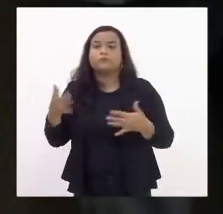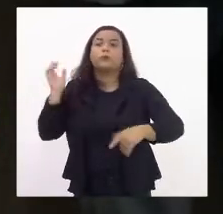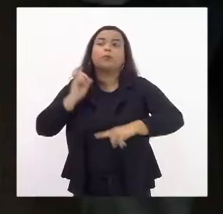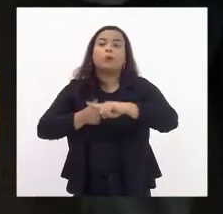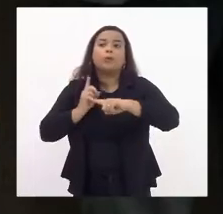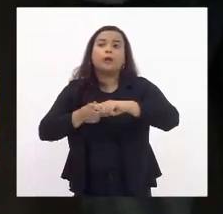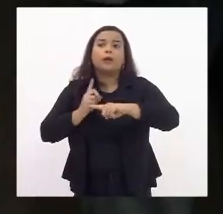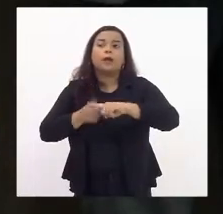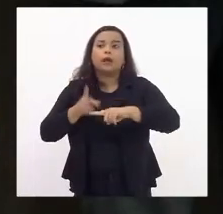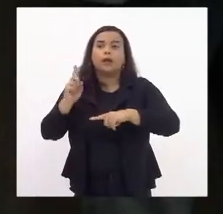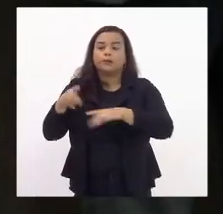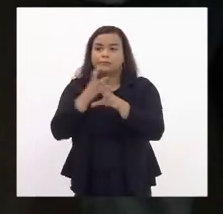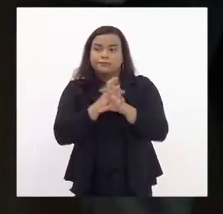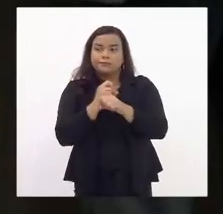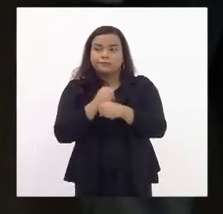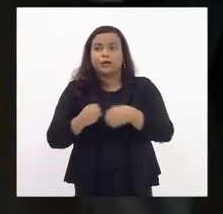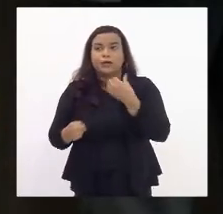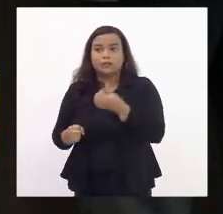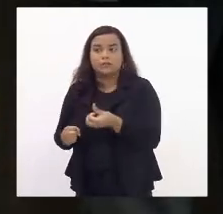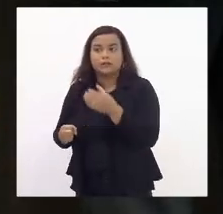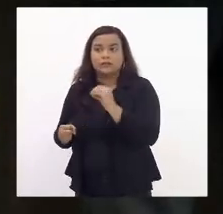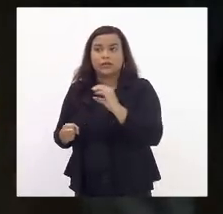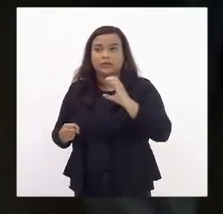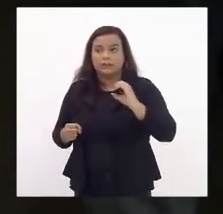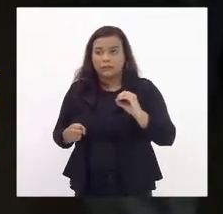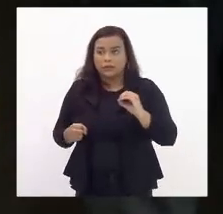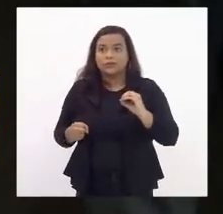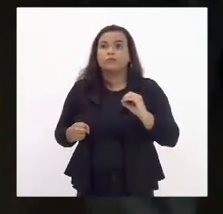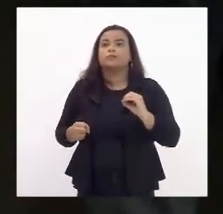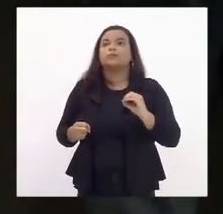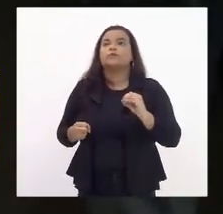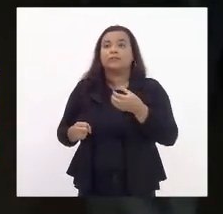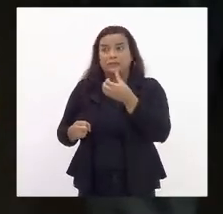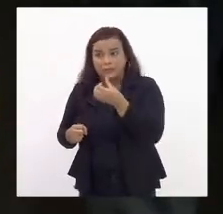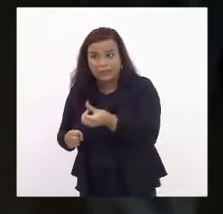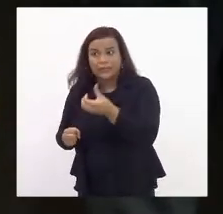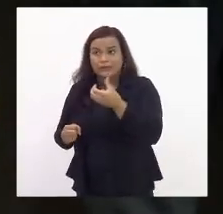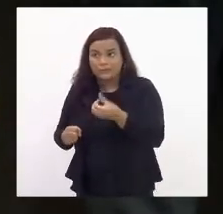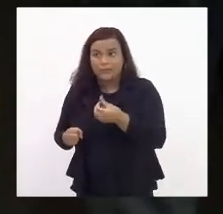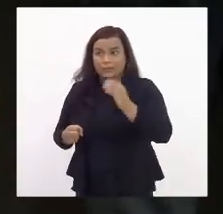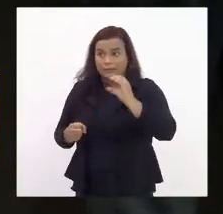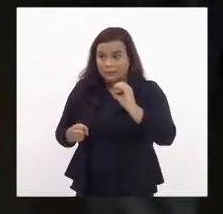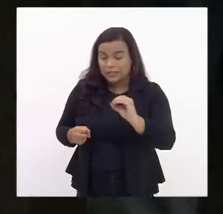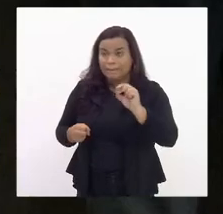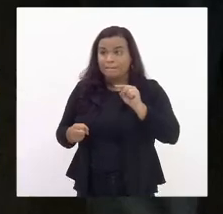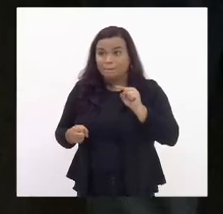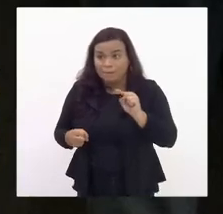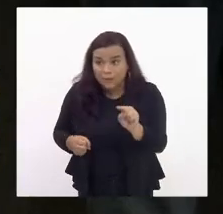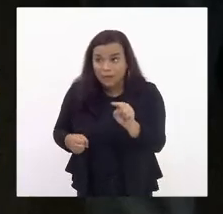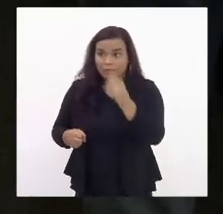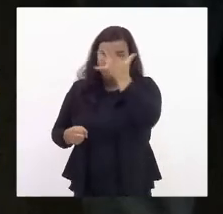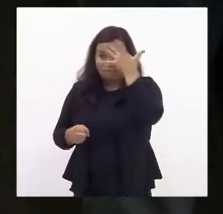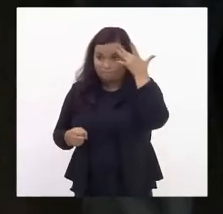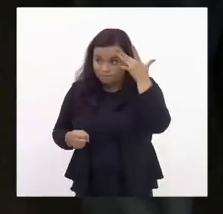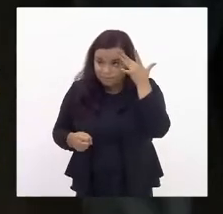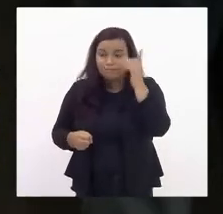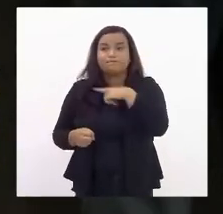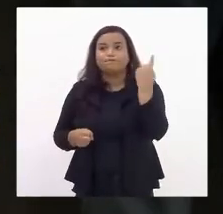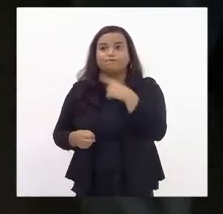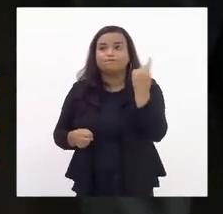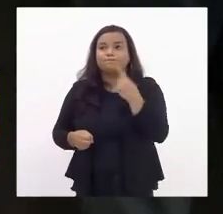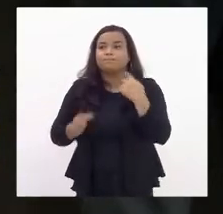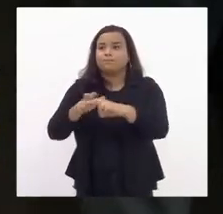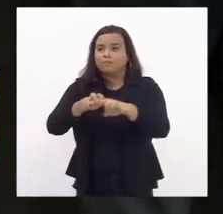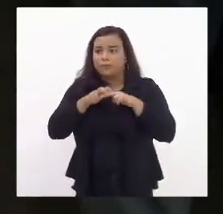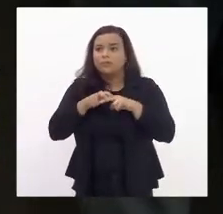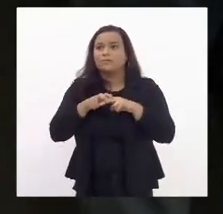porque foram 660 mil pessoas mortas pela Covid e pela negligência do governo federal,